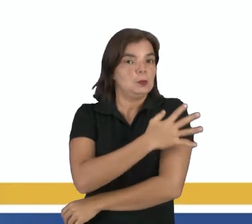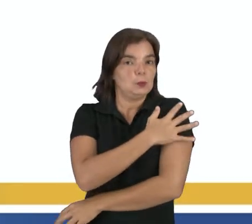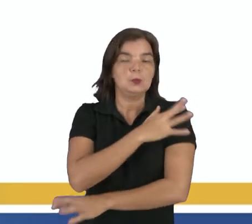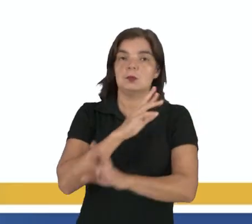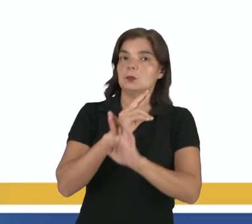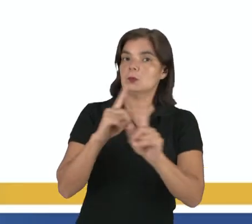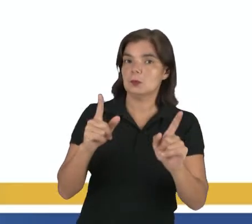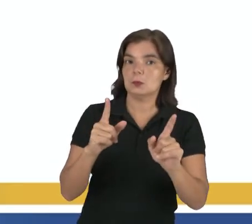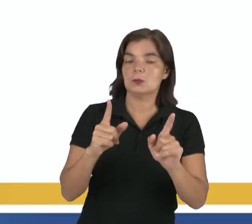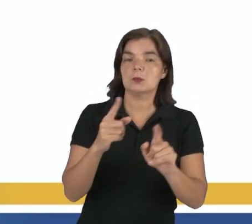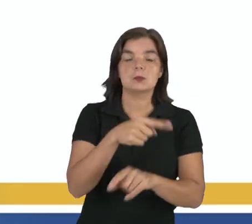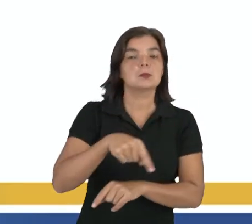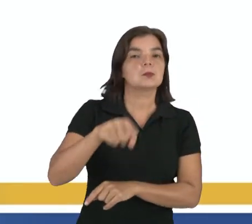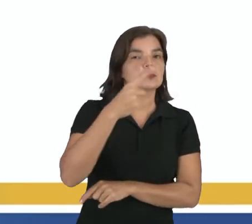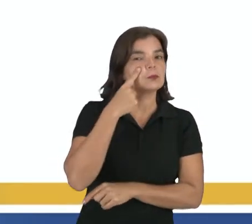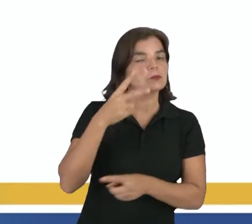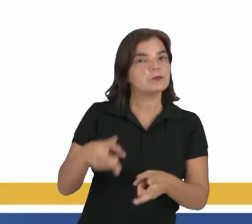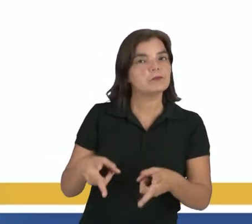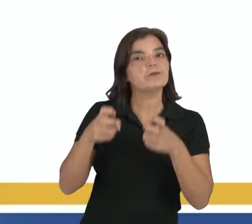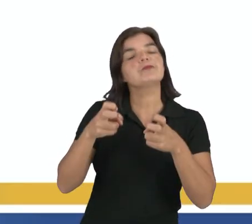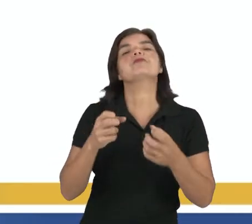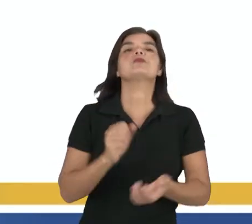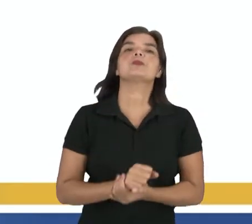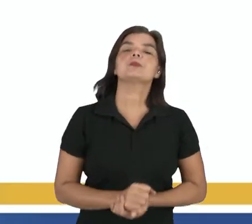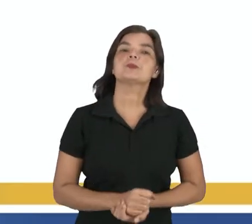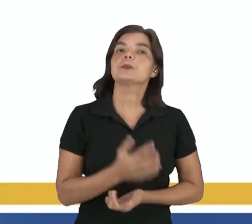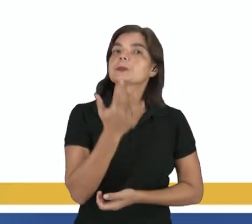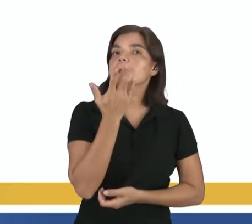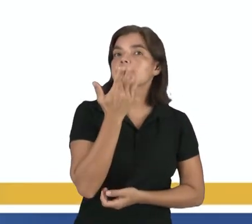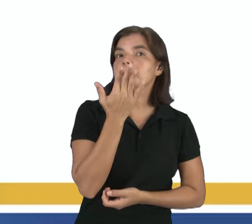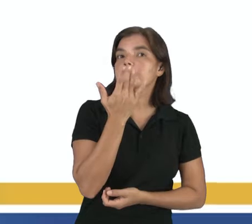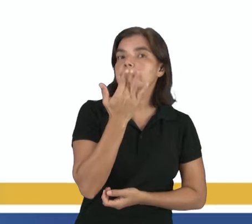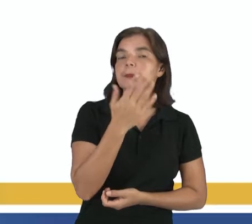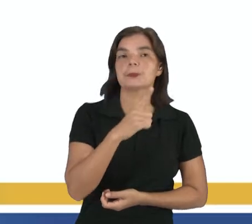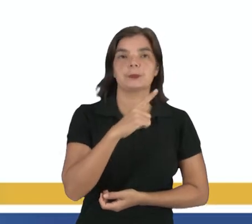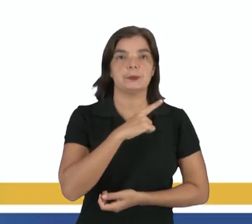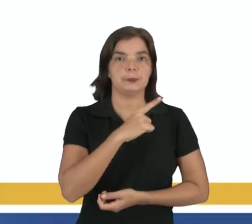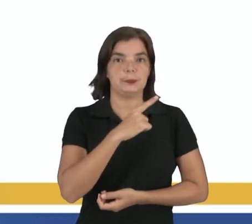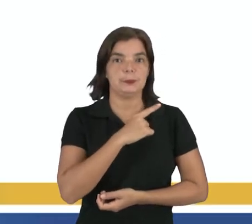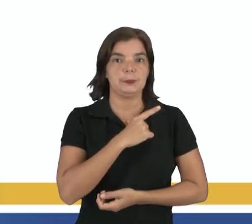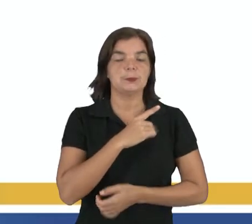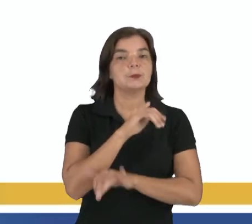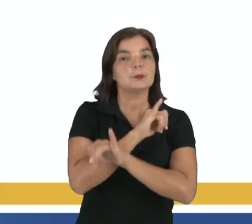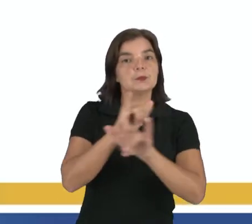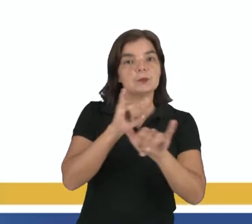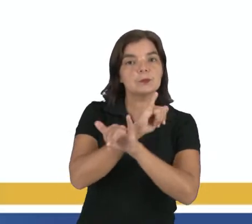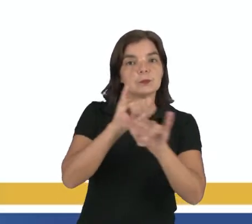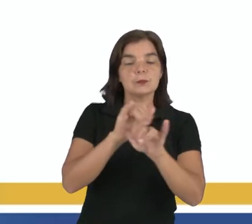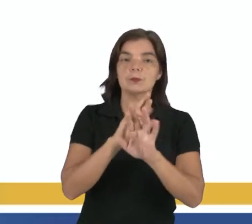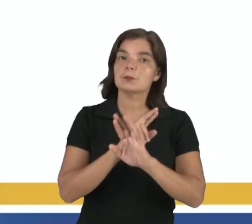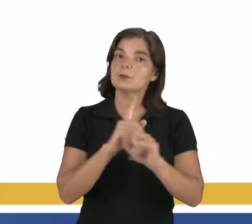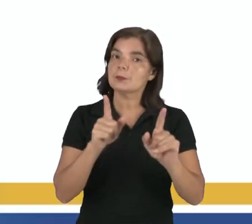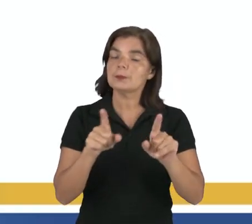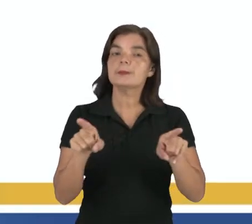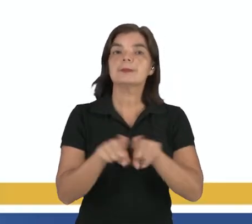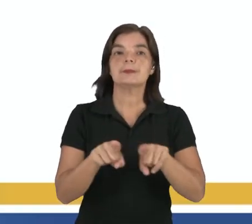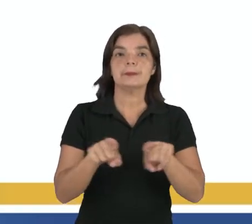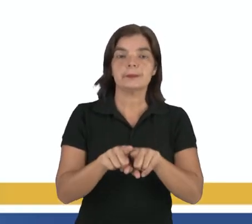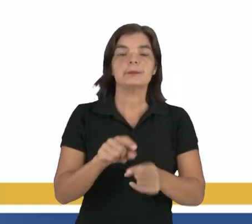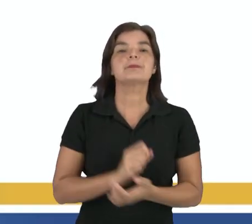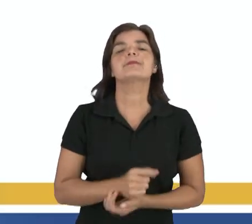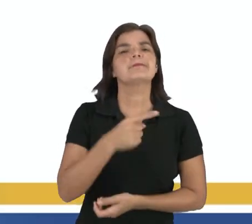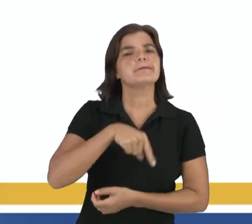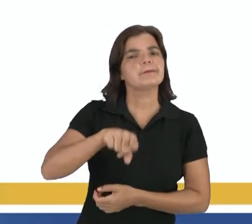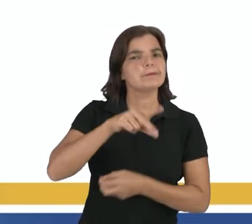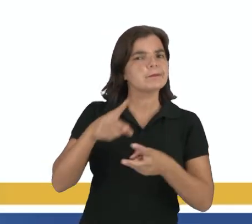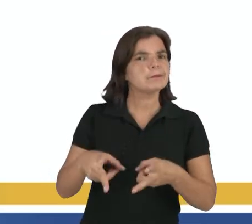diferentes. Então, vocês percebem pelas cores que nós temos dados diferentes. E, além disso,